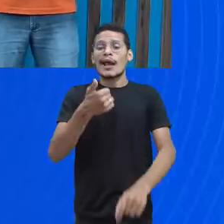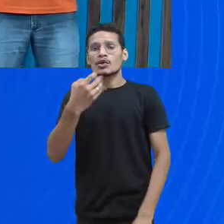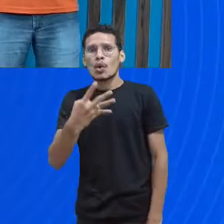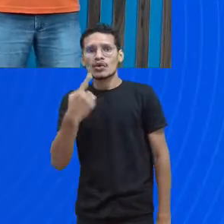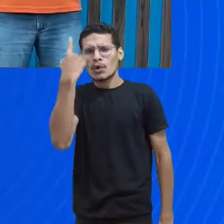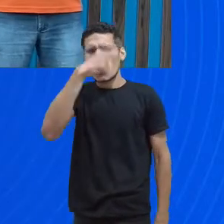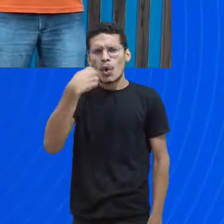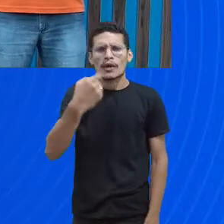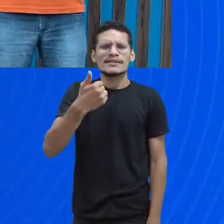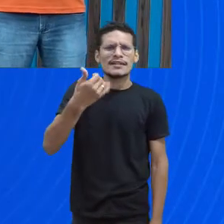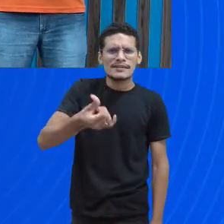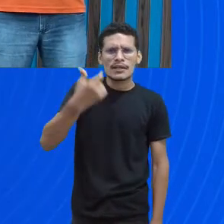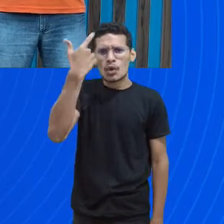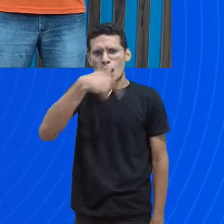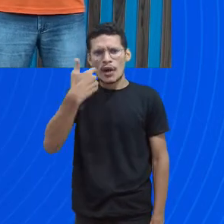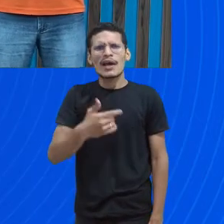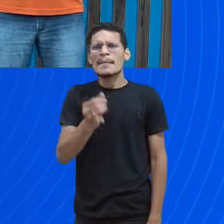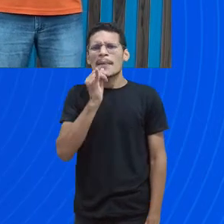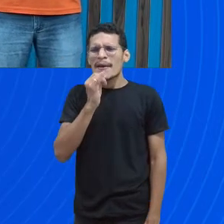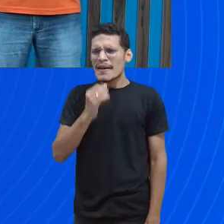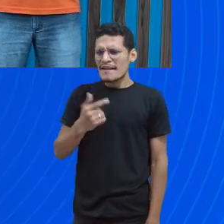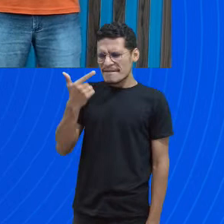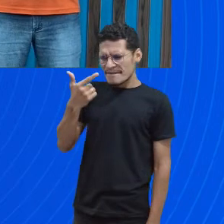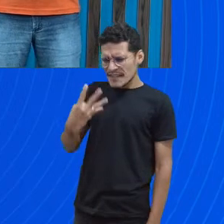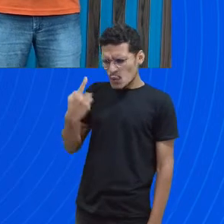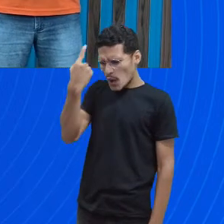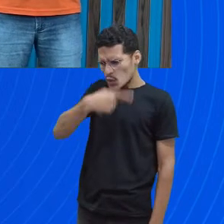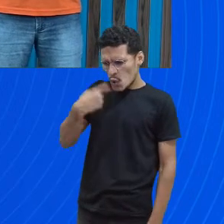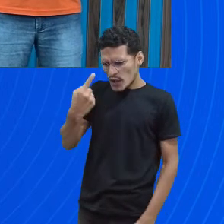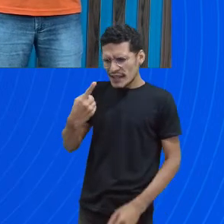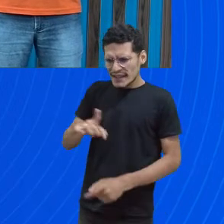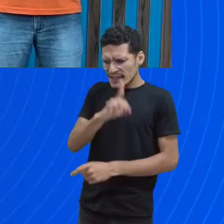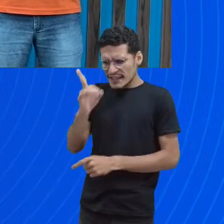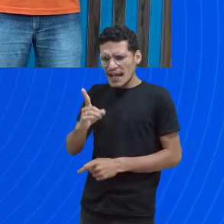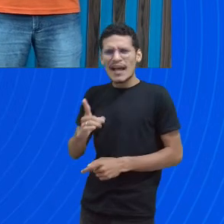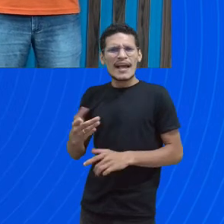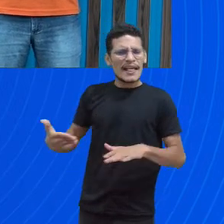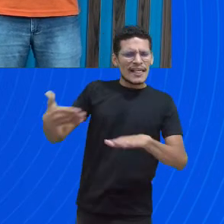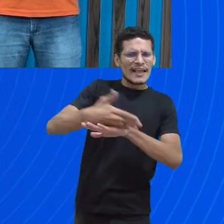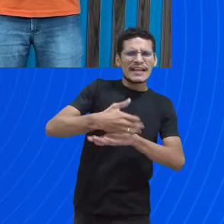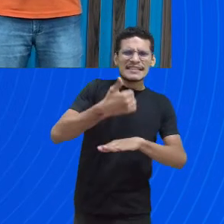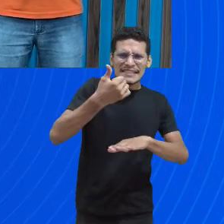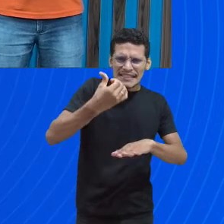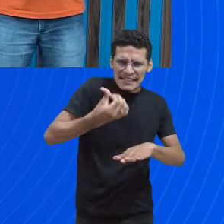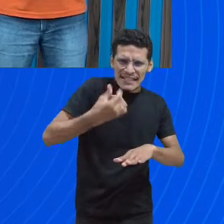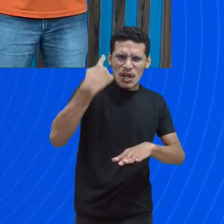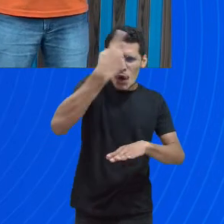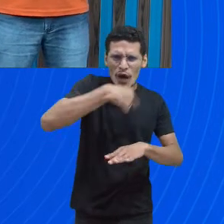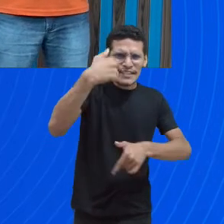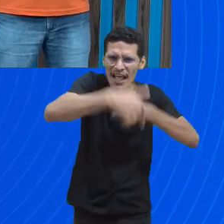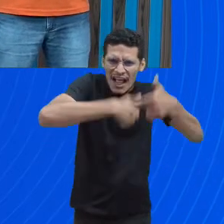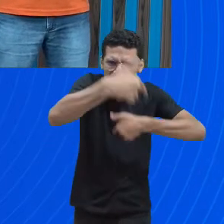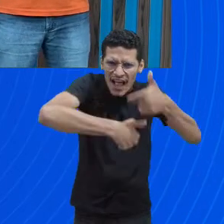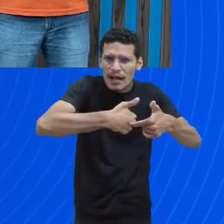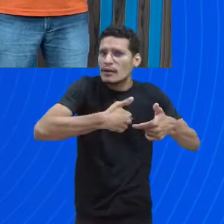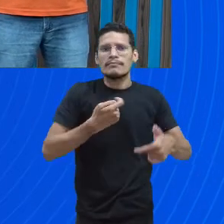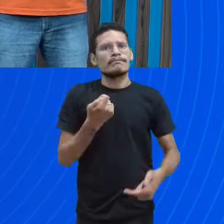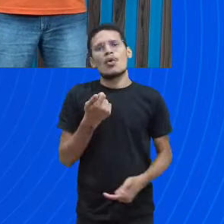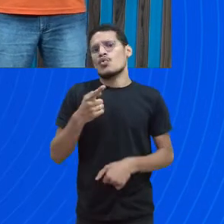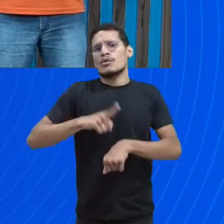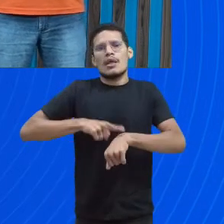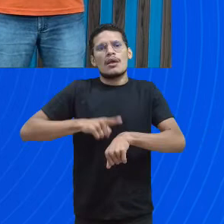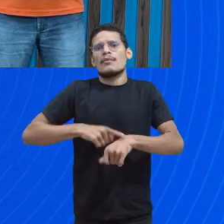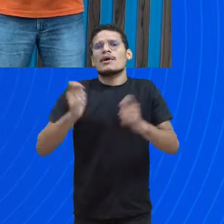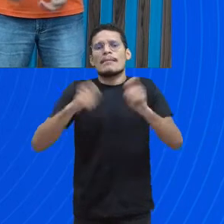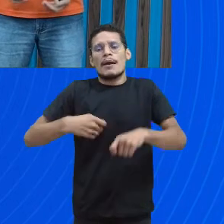horas. Imagina, um dia tem 24 horas, você passar 16 dentro de uma fábrica. Tá? Então, sobrar muito pouco para essas pessoas sobreviverem,